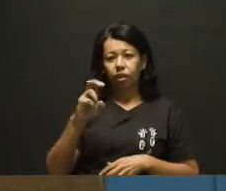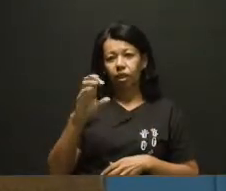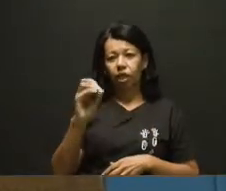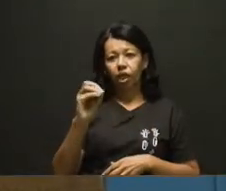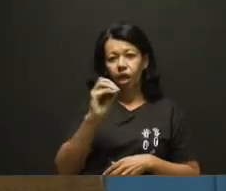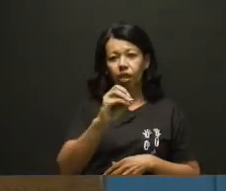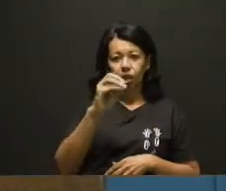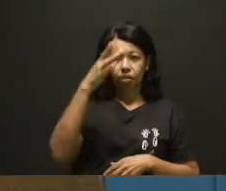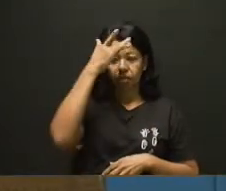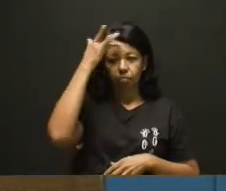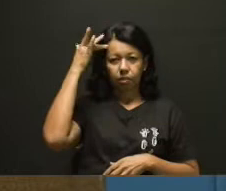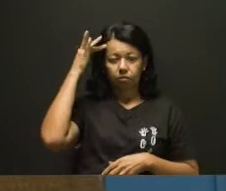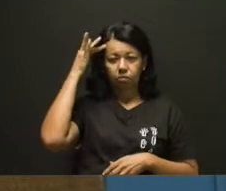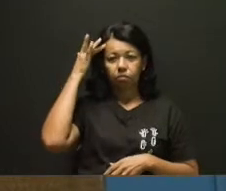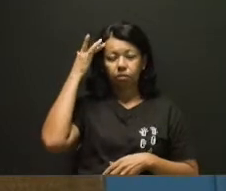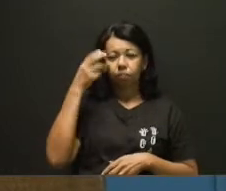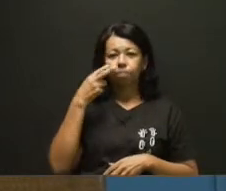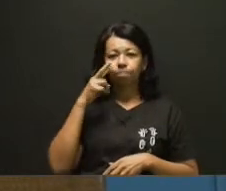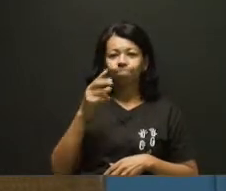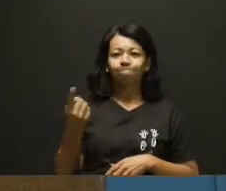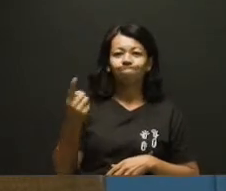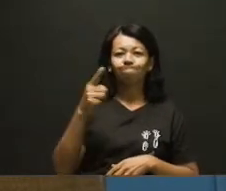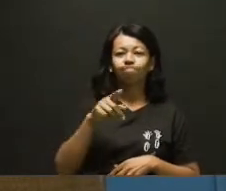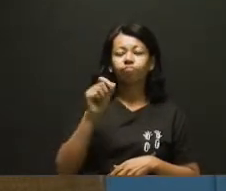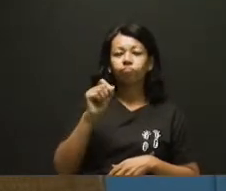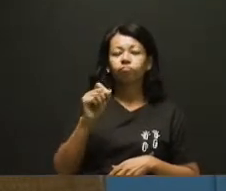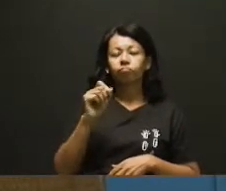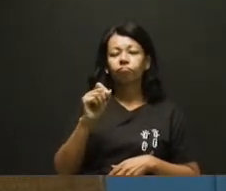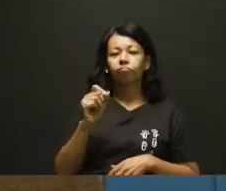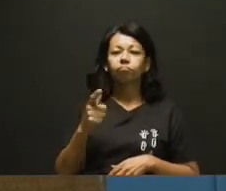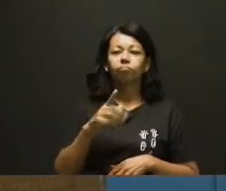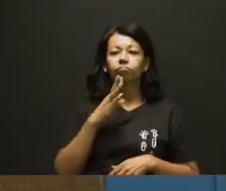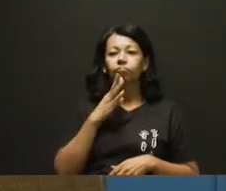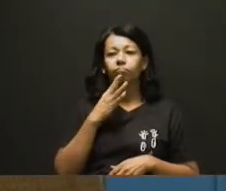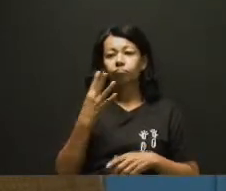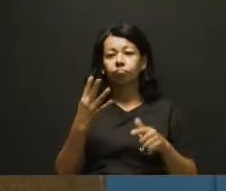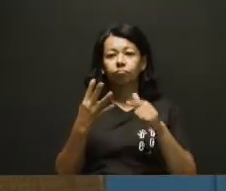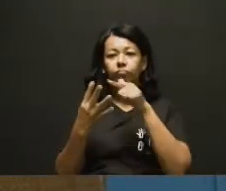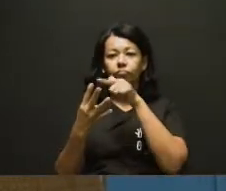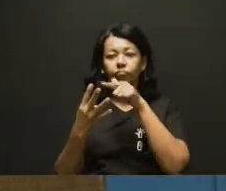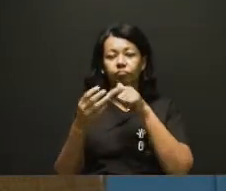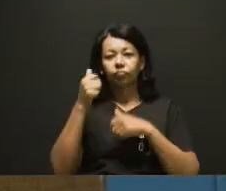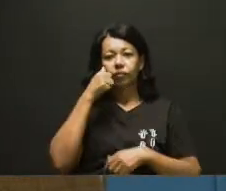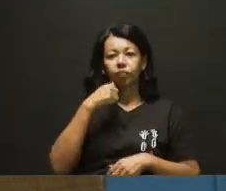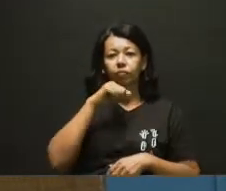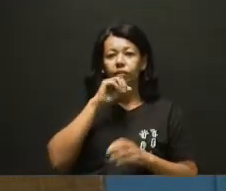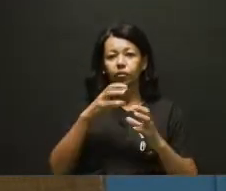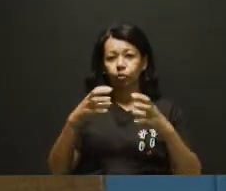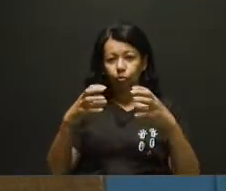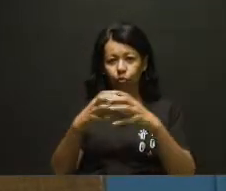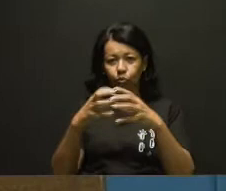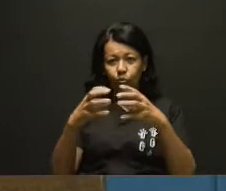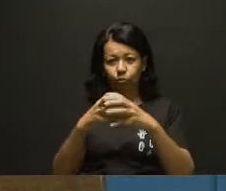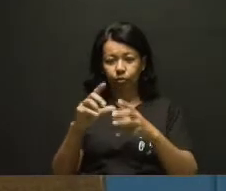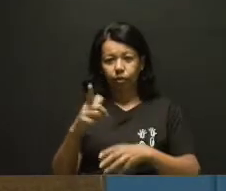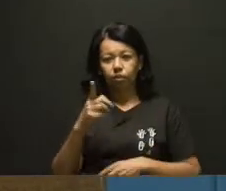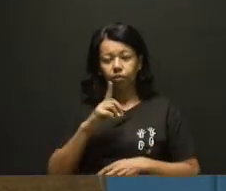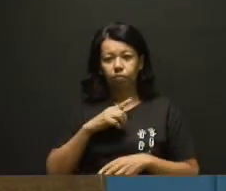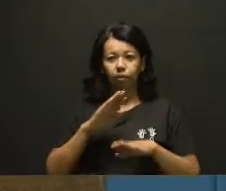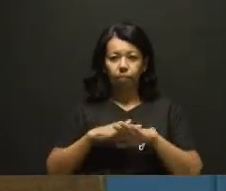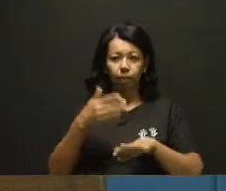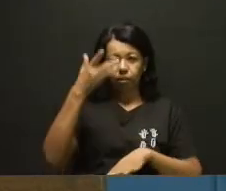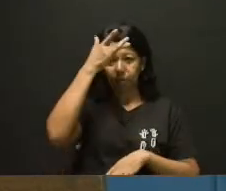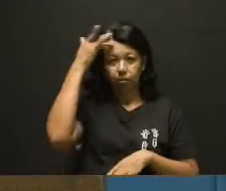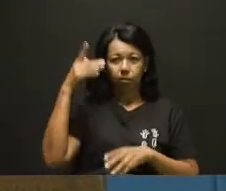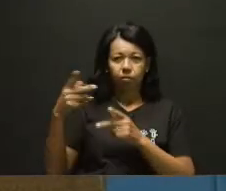pessoas se vocês olharem aqui a gente tem que eu reconheço quatro mães do nosso grupo e se não tem mais pessoas